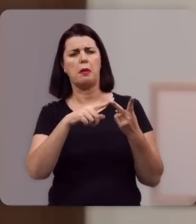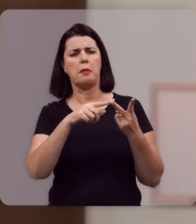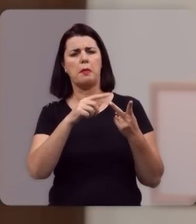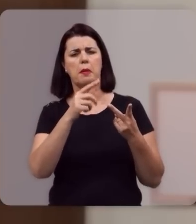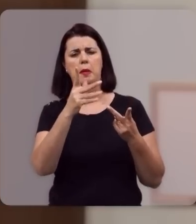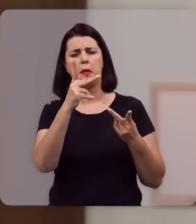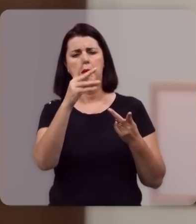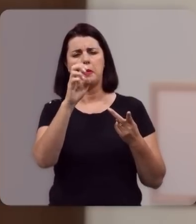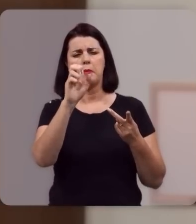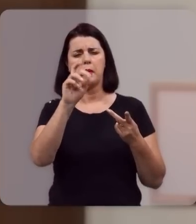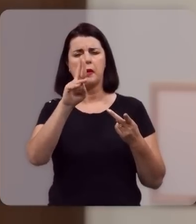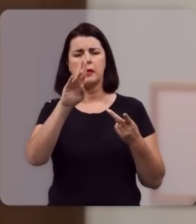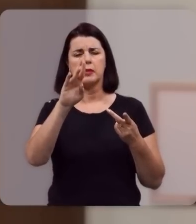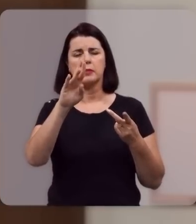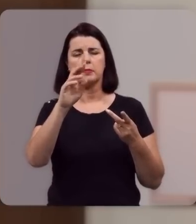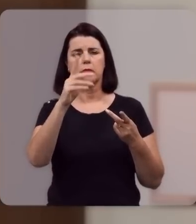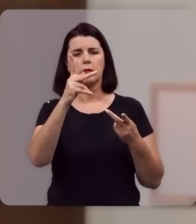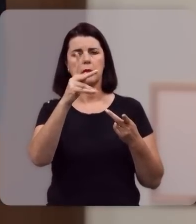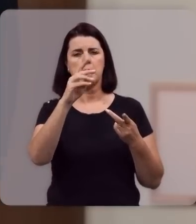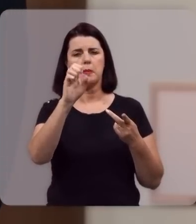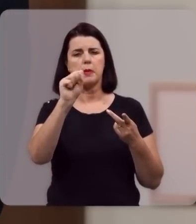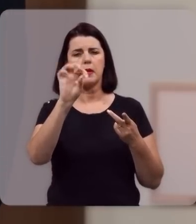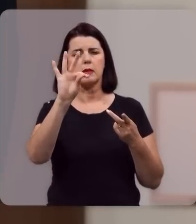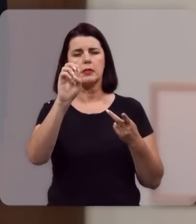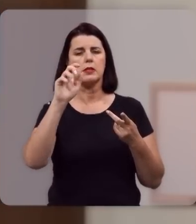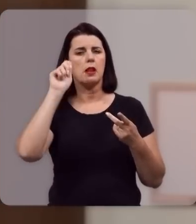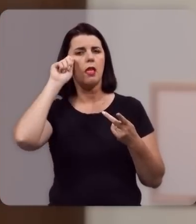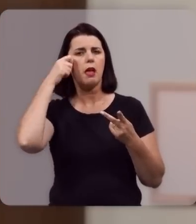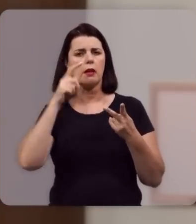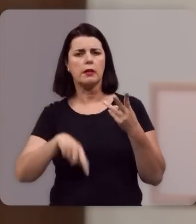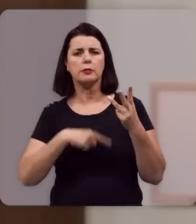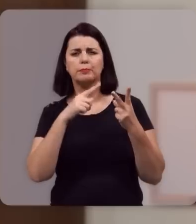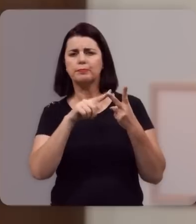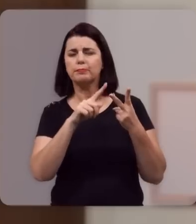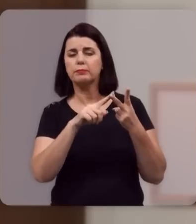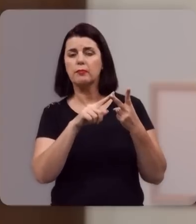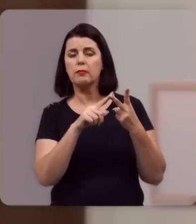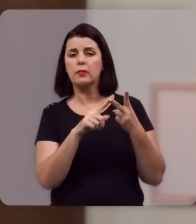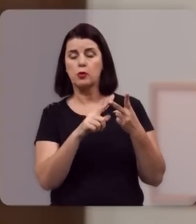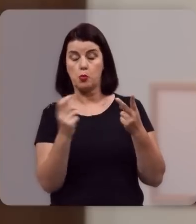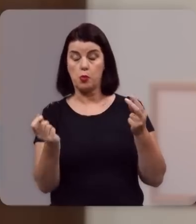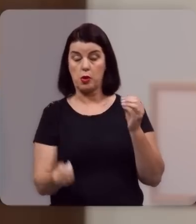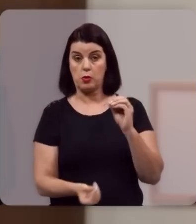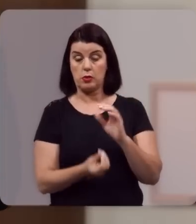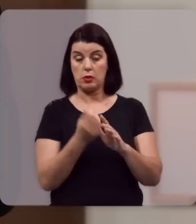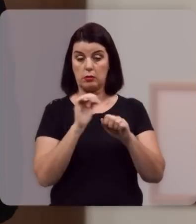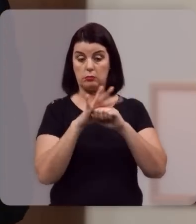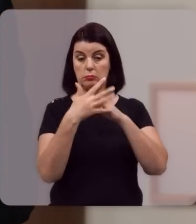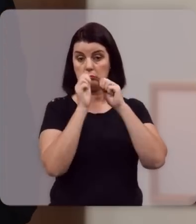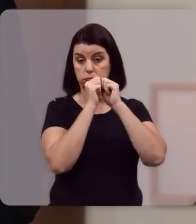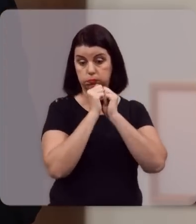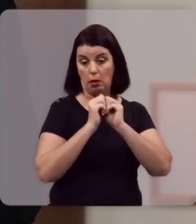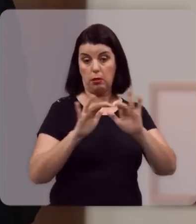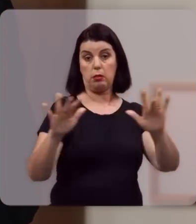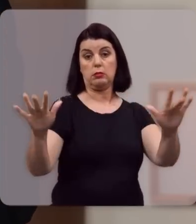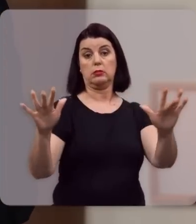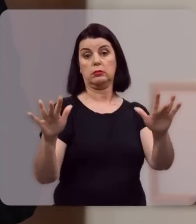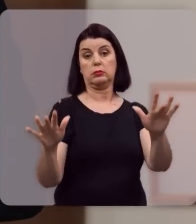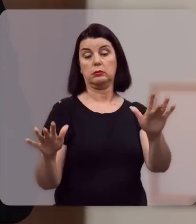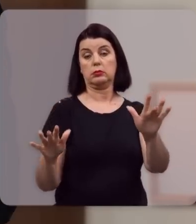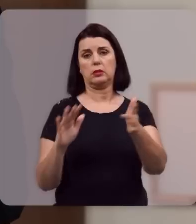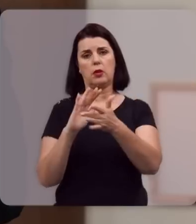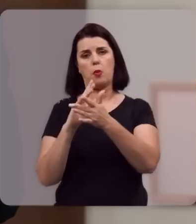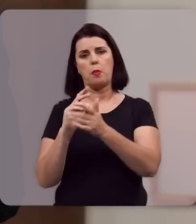devastadora. Você vê a pandemia da Covid-19,